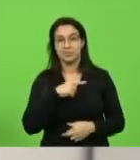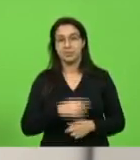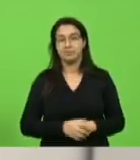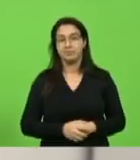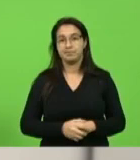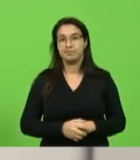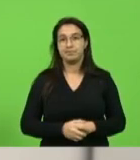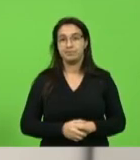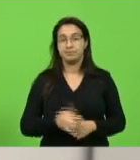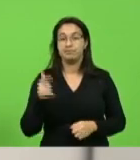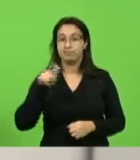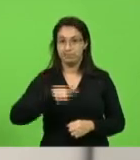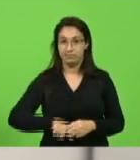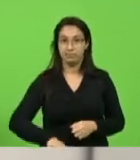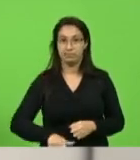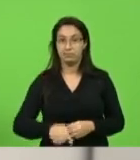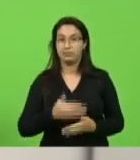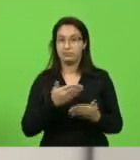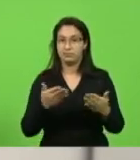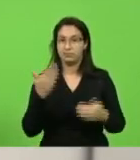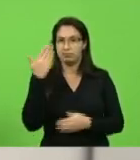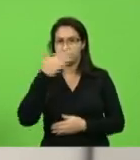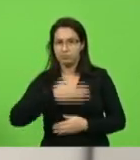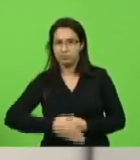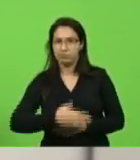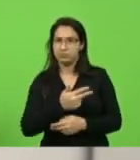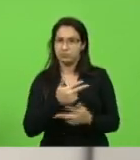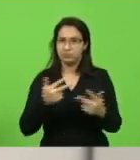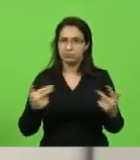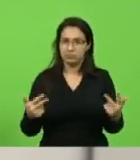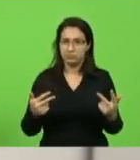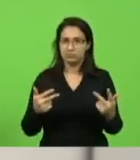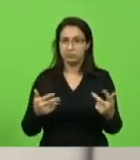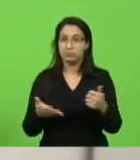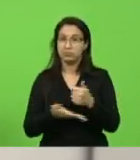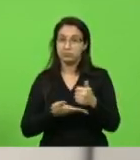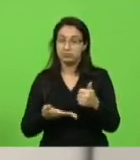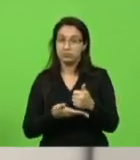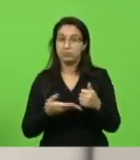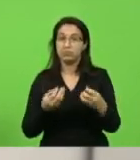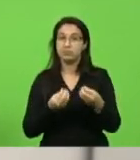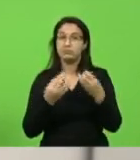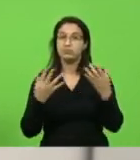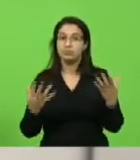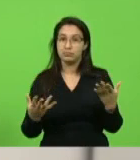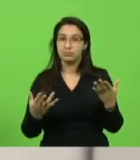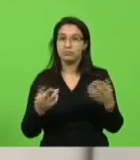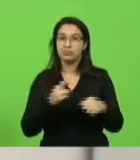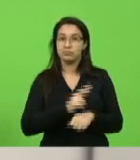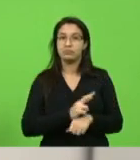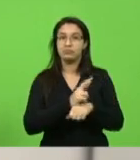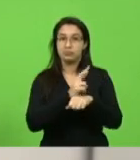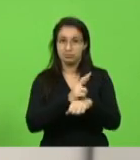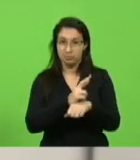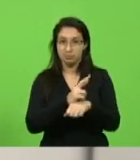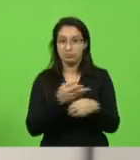repita-se, esses elementos probatórios também deram suporte à representação que ora se